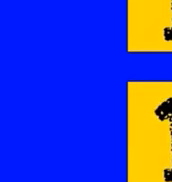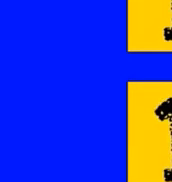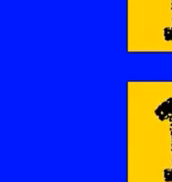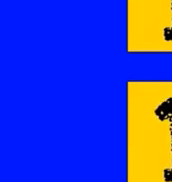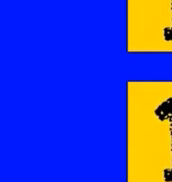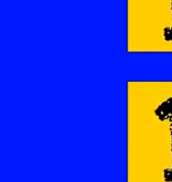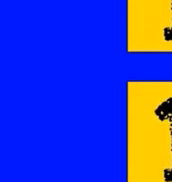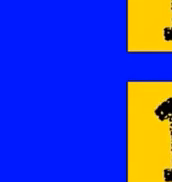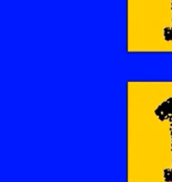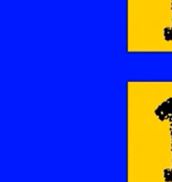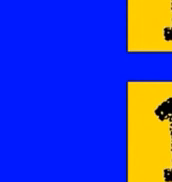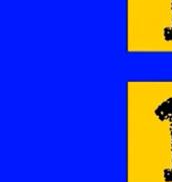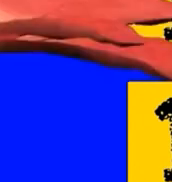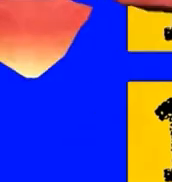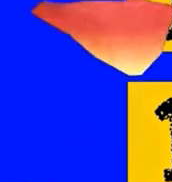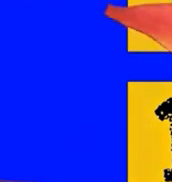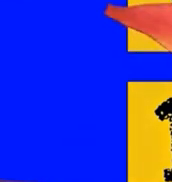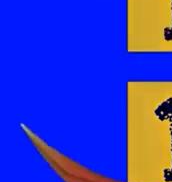11, 12, 13, 14, 15, 16, 17, 18, 19, 20.